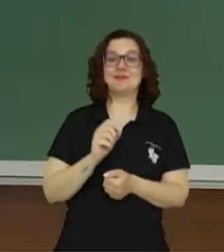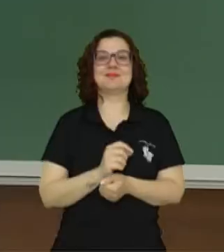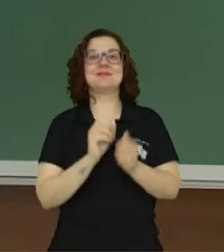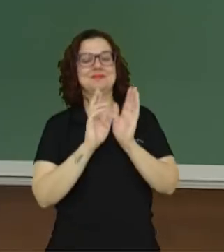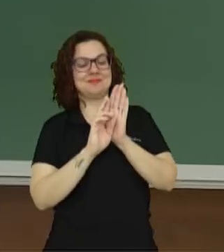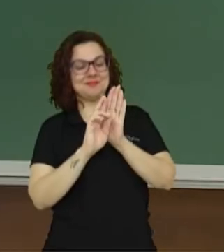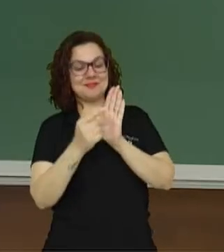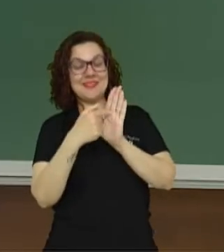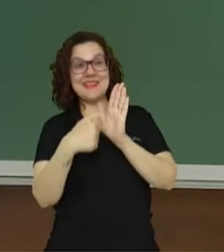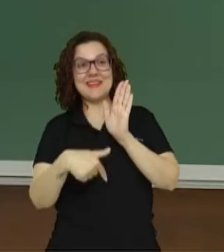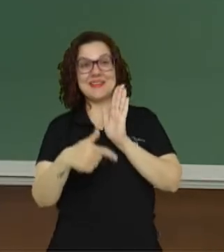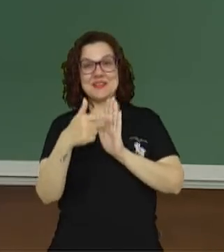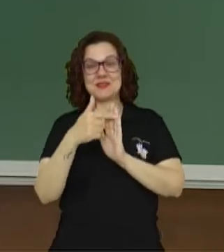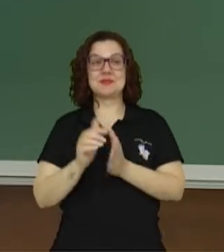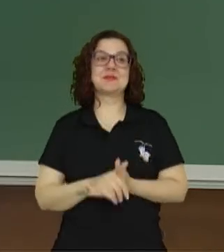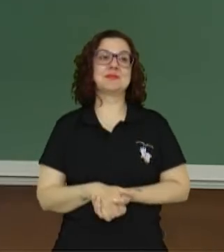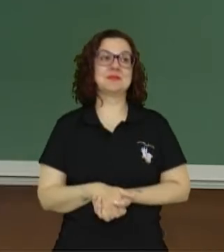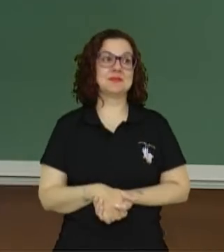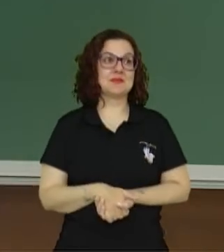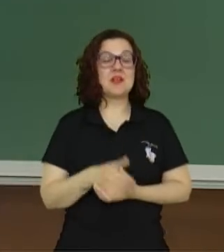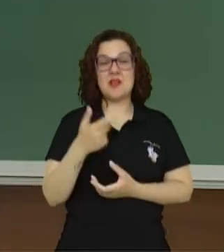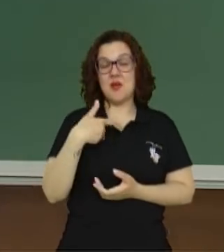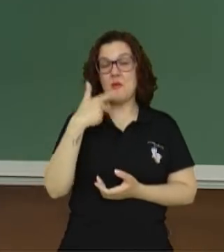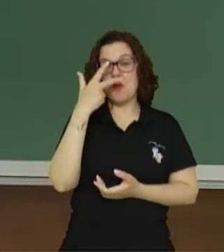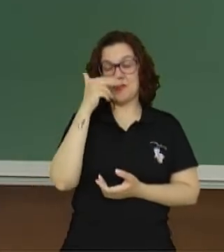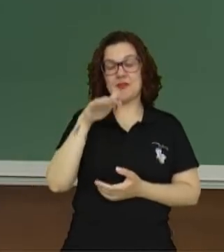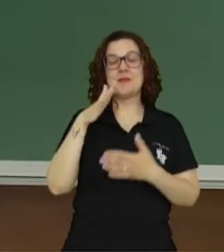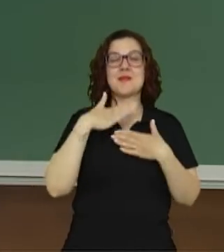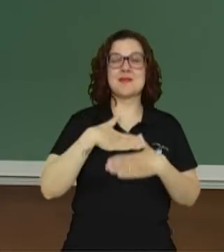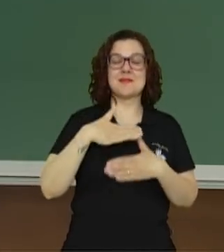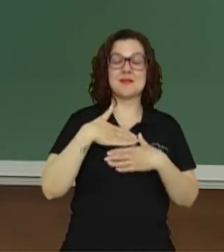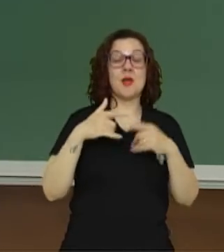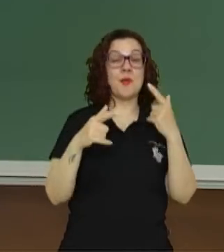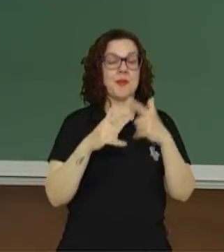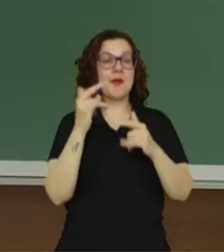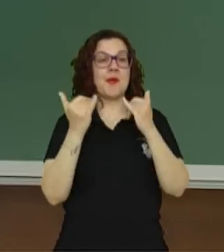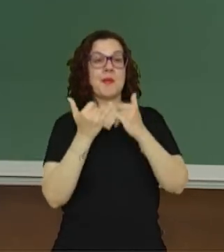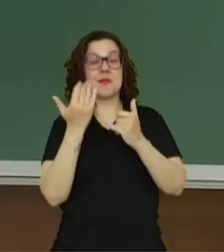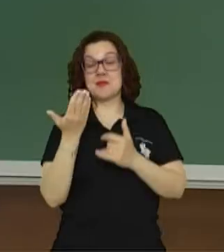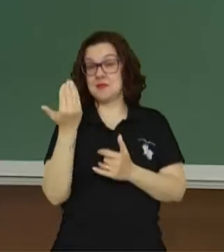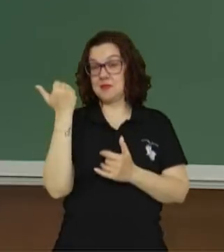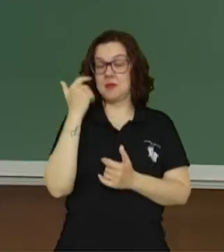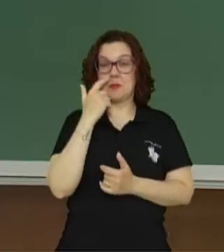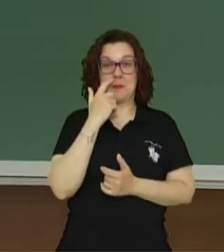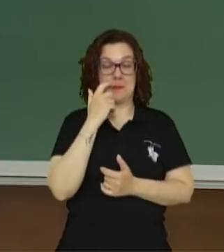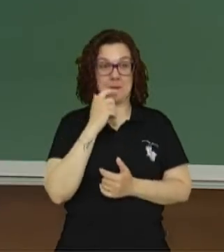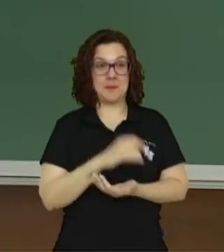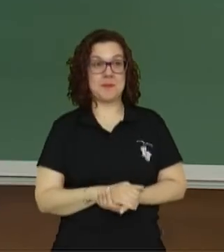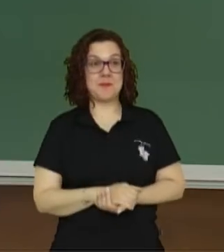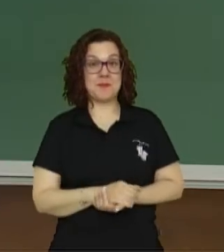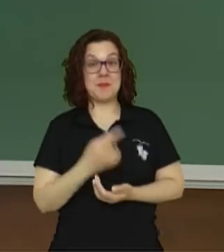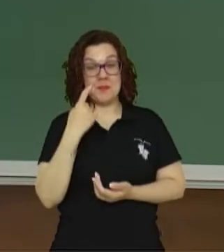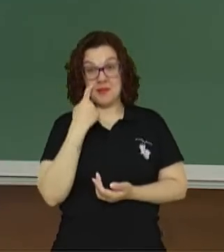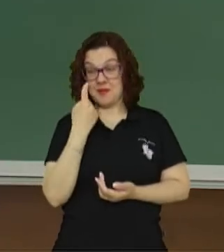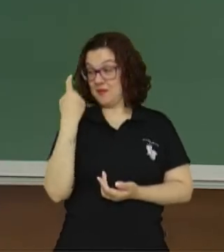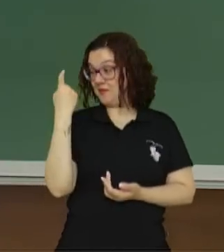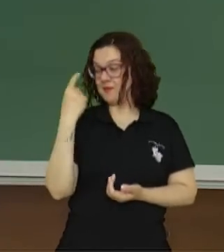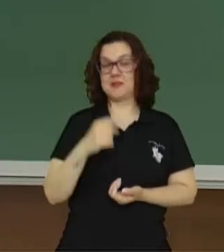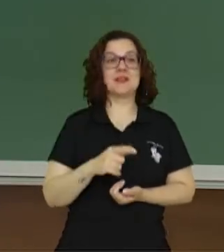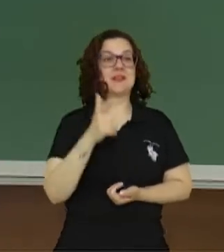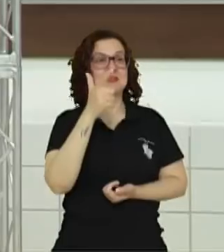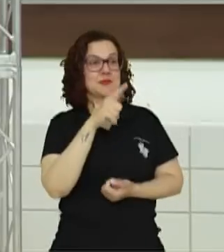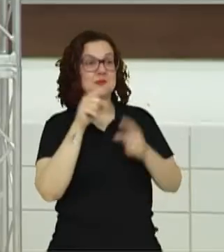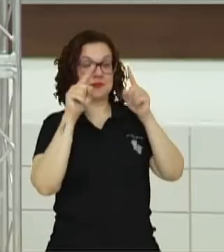nosso exercício que eu deixei para vocês resolverem. Eu acho que esse foi bem tranquilo, porque é muito parecido com o anterior. Então, vamos fazer de novo no